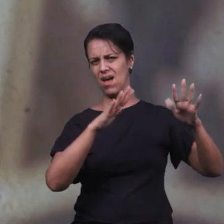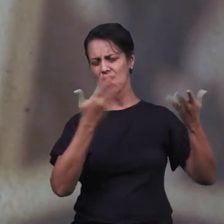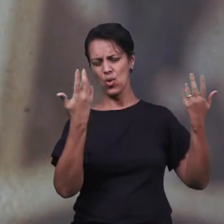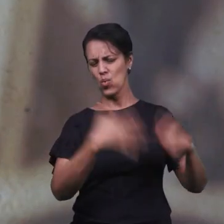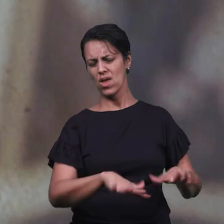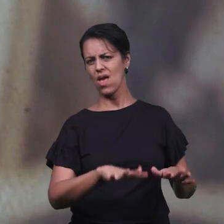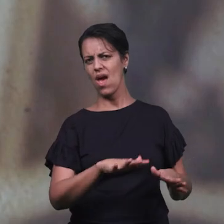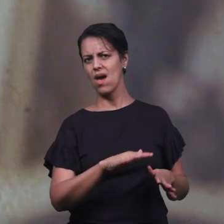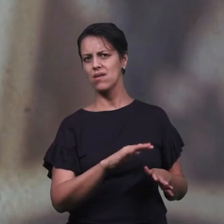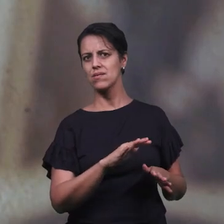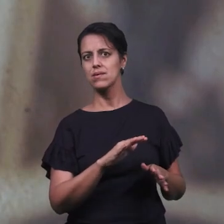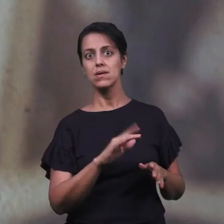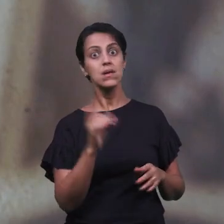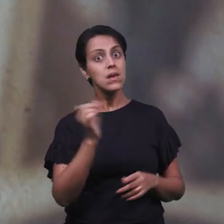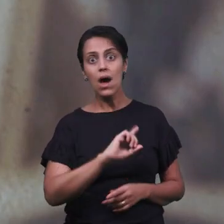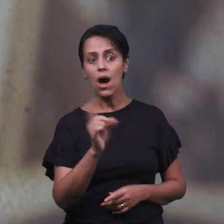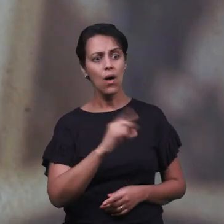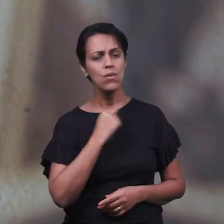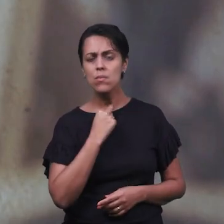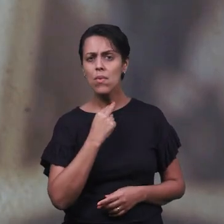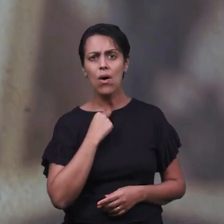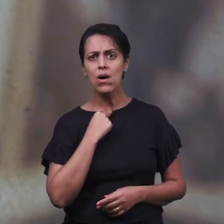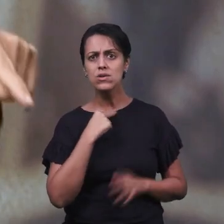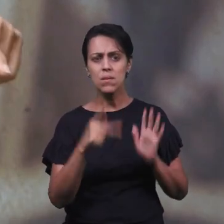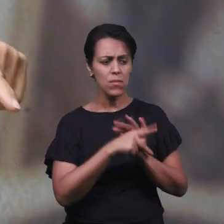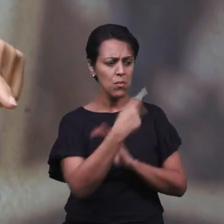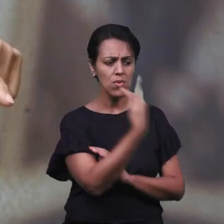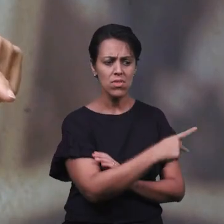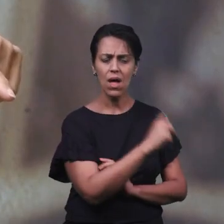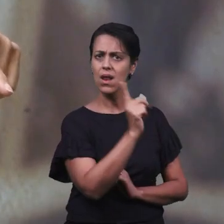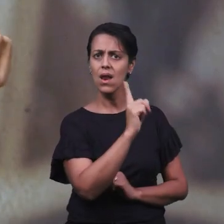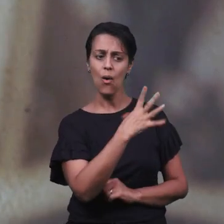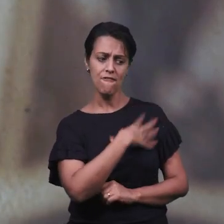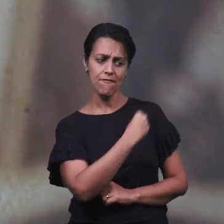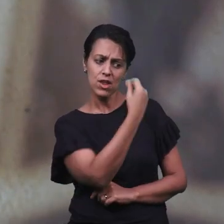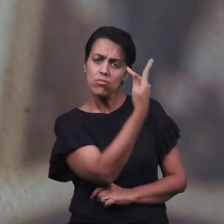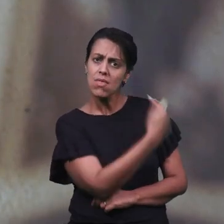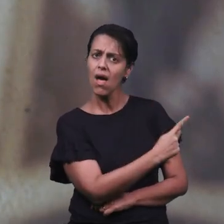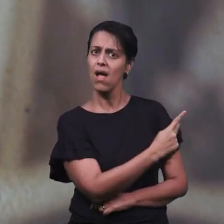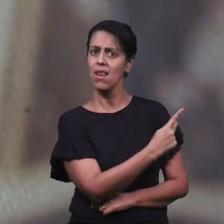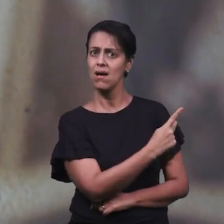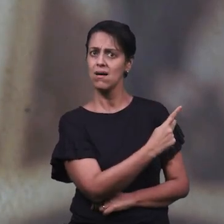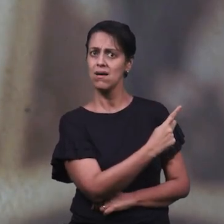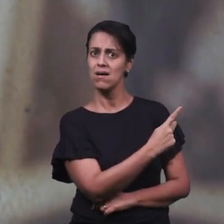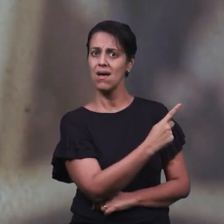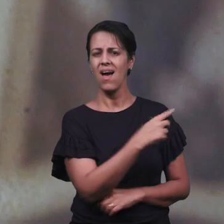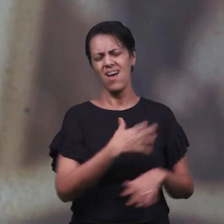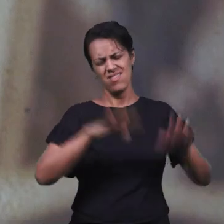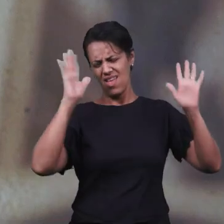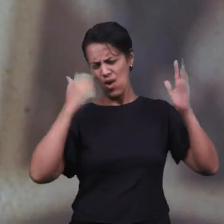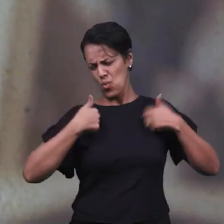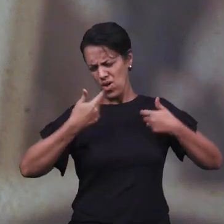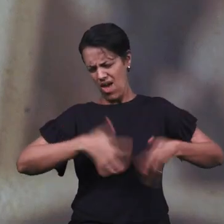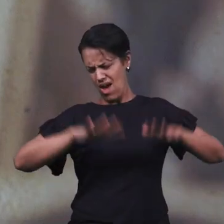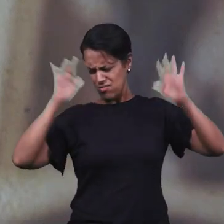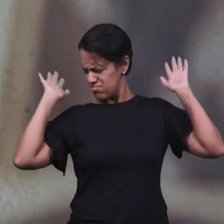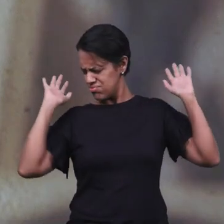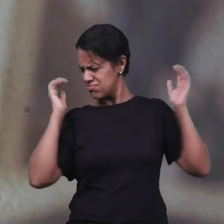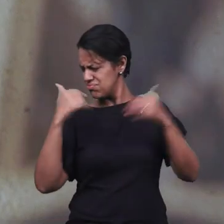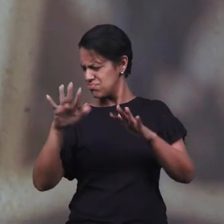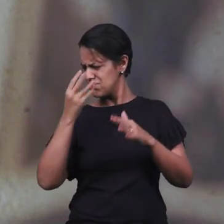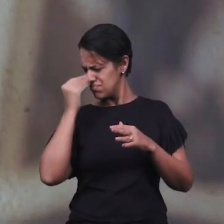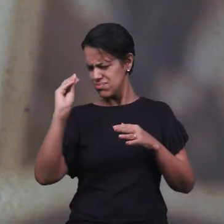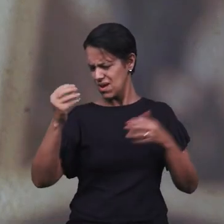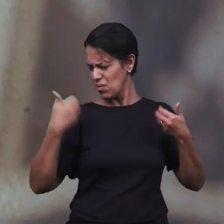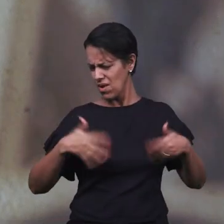da pensão, porque aquilo não é dela, não é o direito dela, é o direito do filho dela. Embora ela ache que não tenha necessidade, embora ela ache